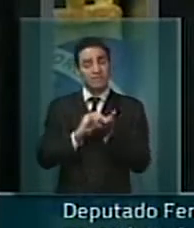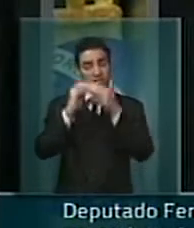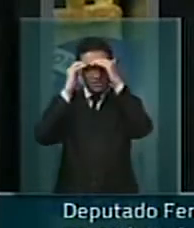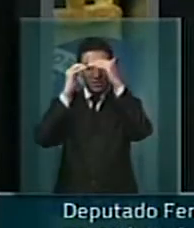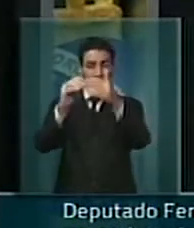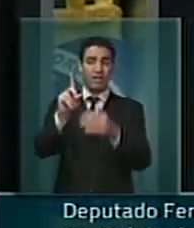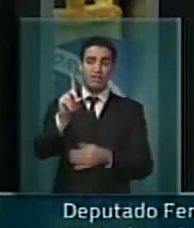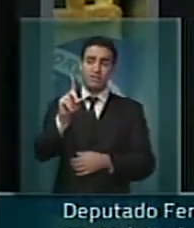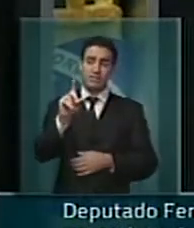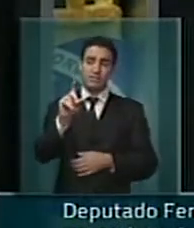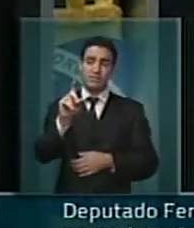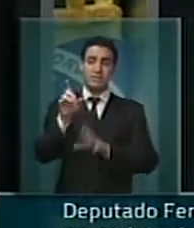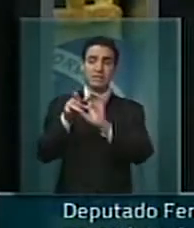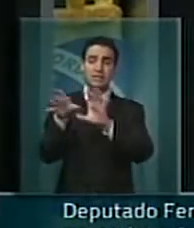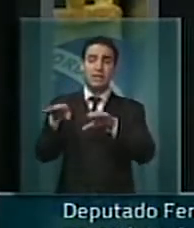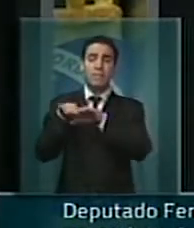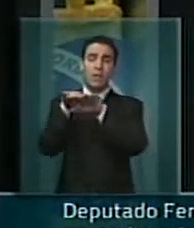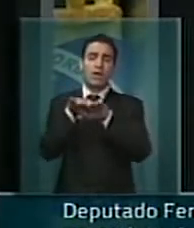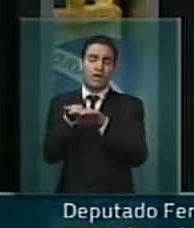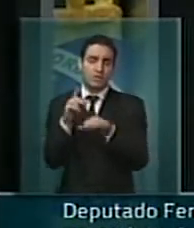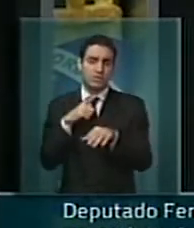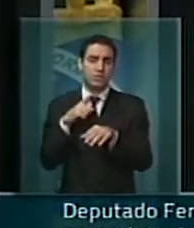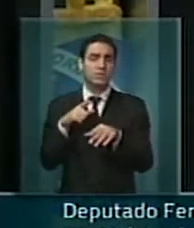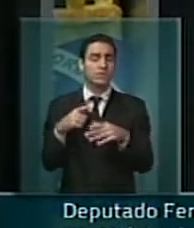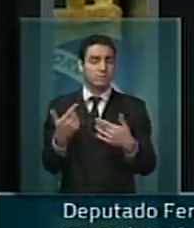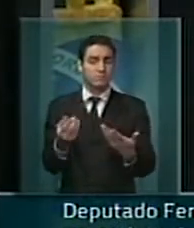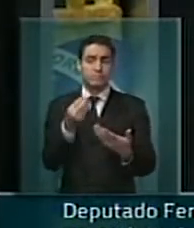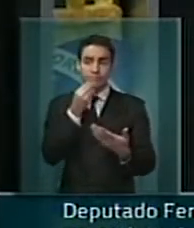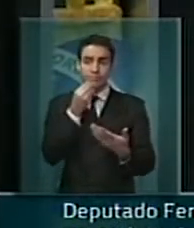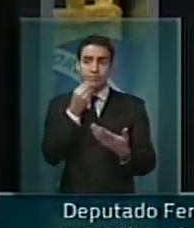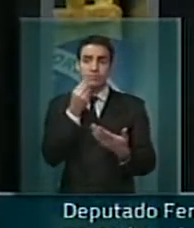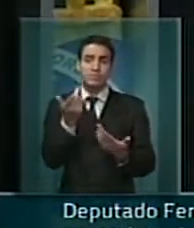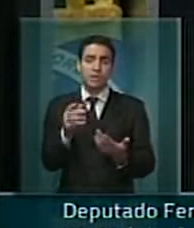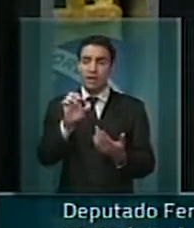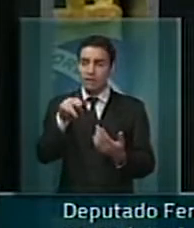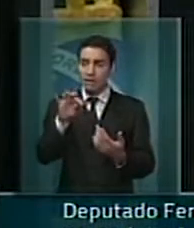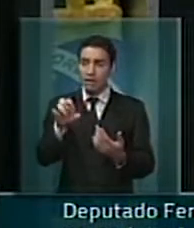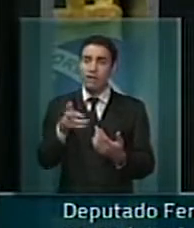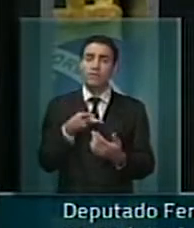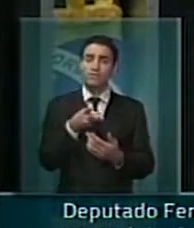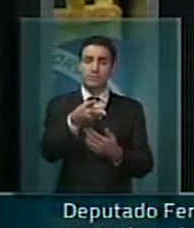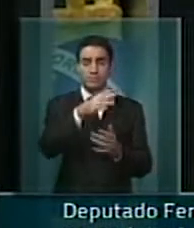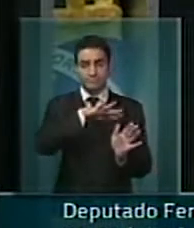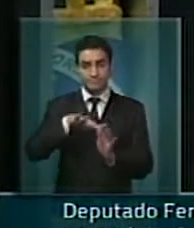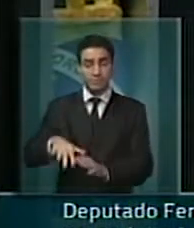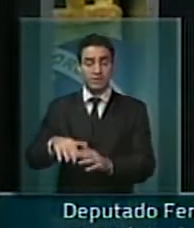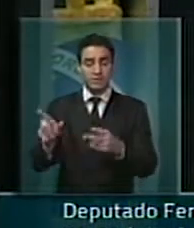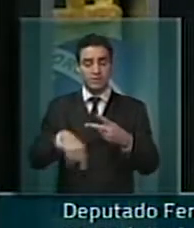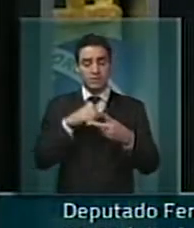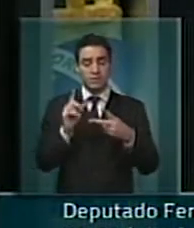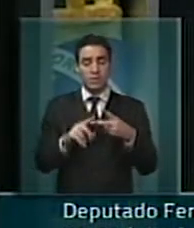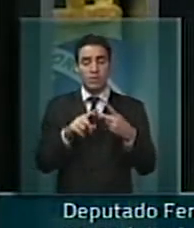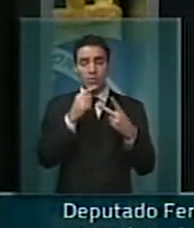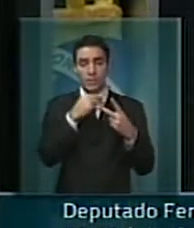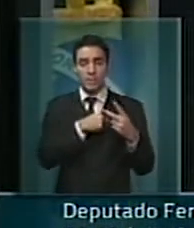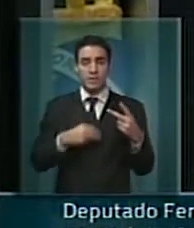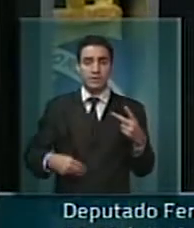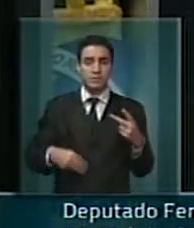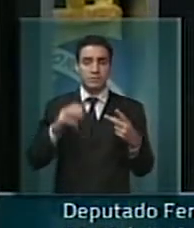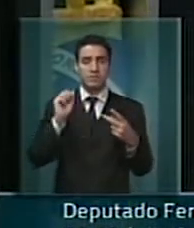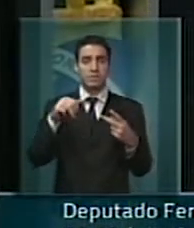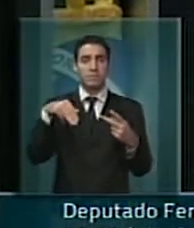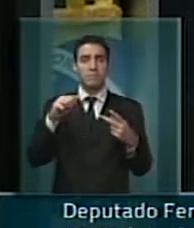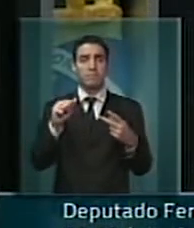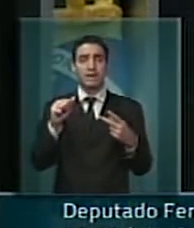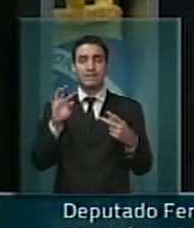que nivela a igualdade social em todo o país nesse exame do Enem. E segundo, o ministro Mantega, que veio a